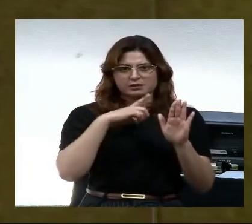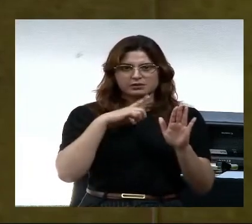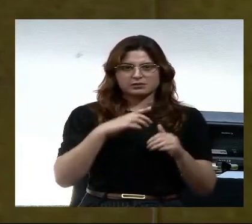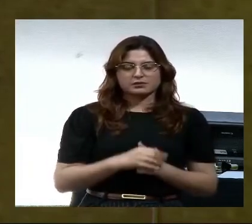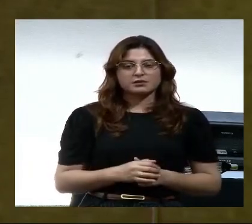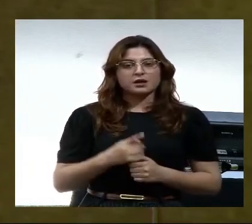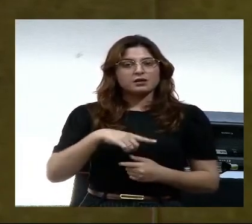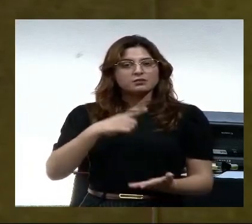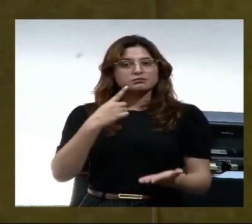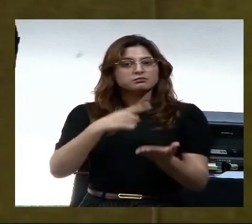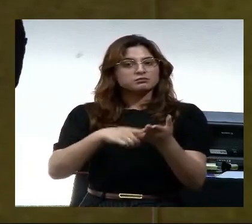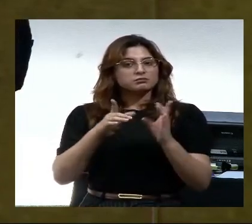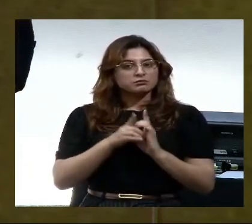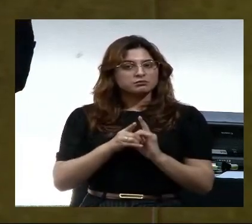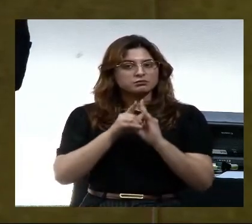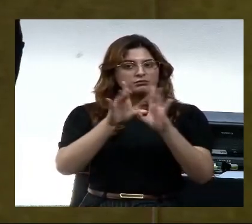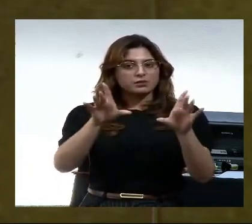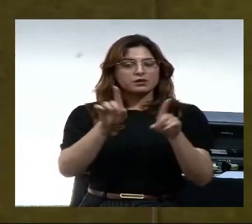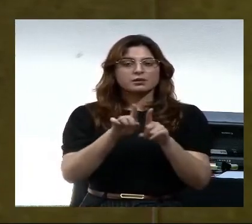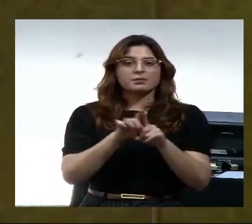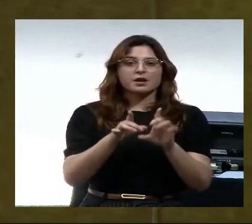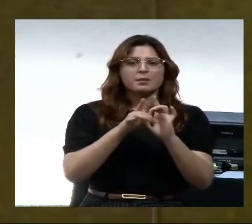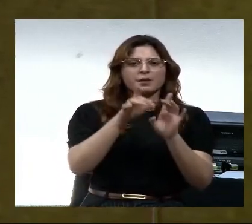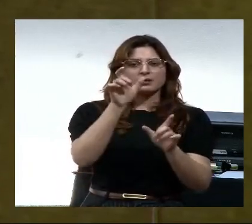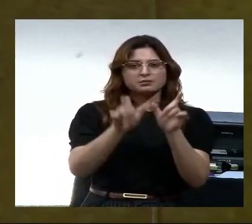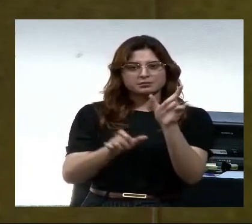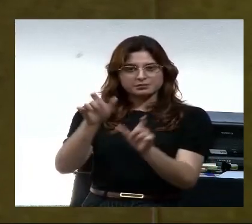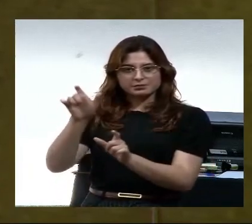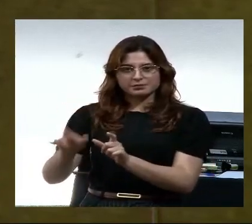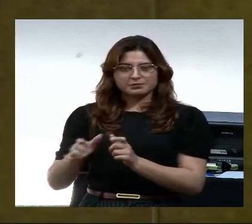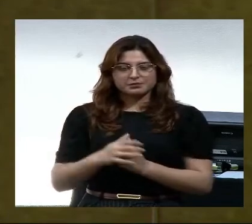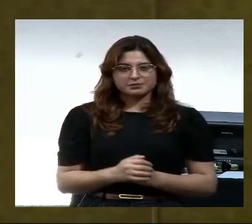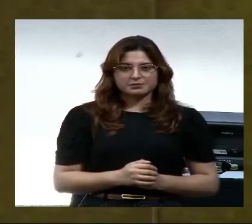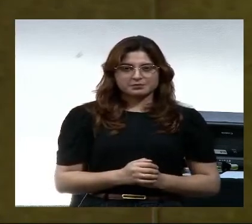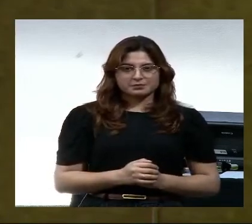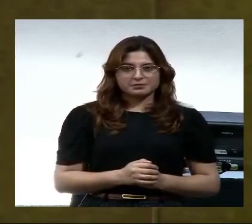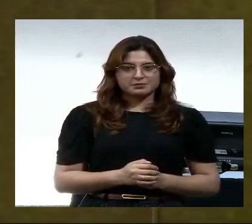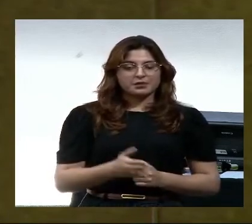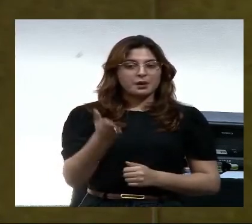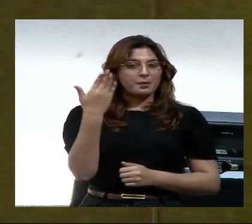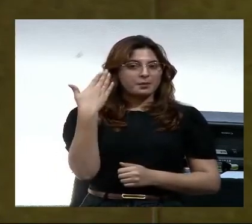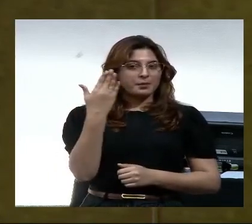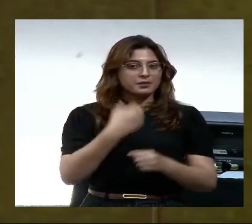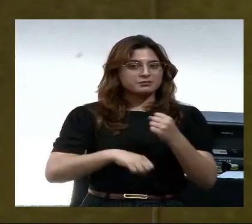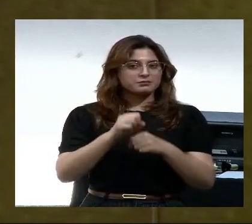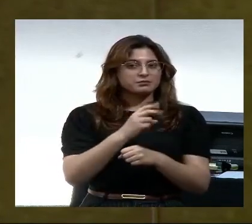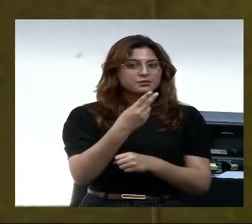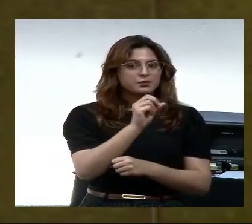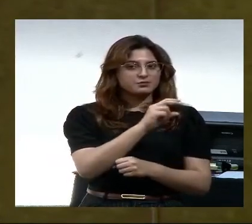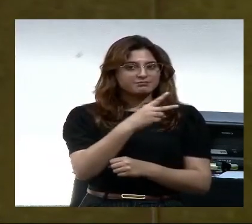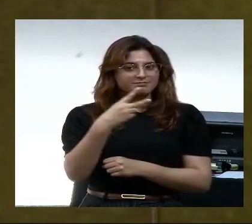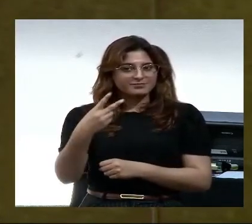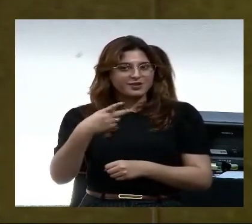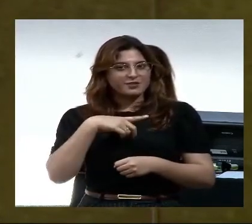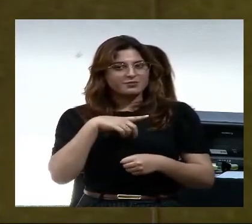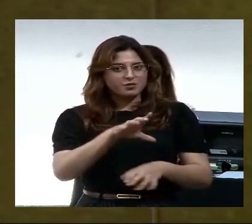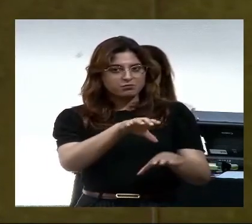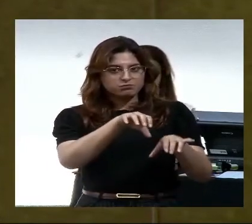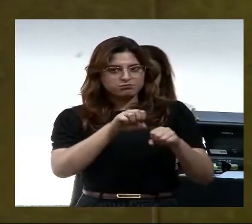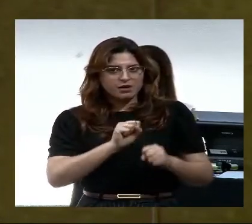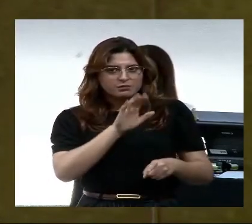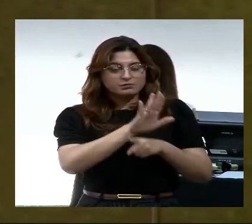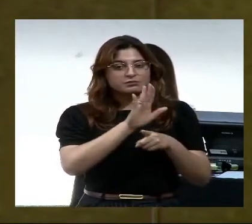com a democracia e com as liberdades individuais. É por isso que em 2022 defendemos o